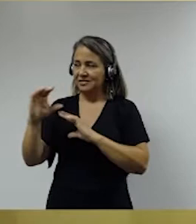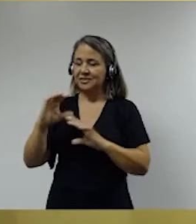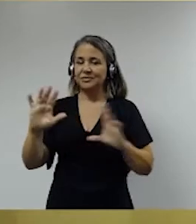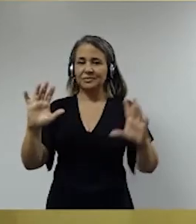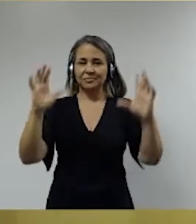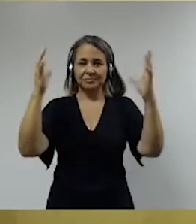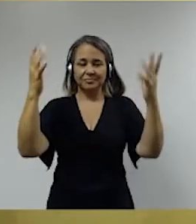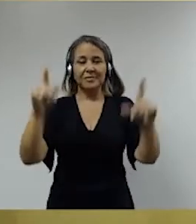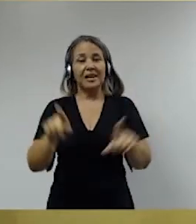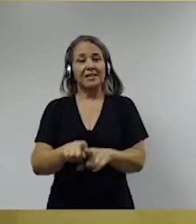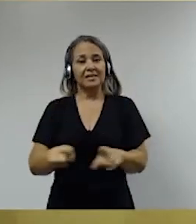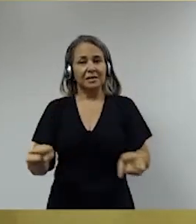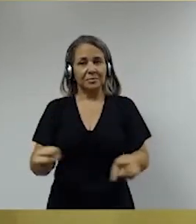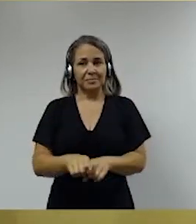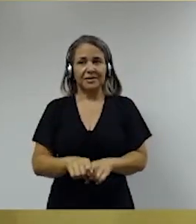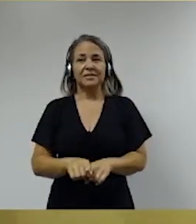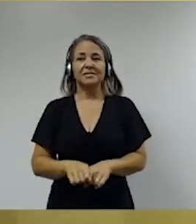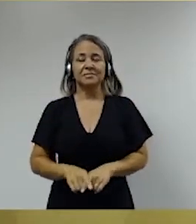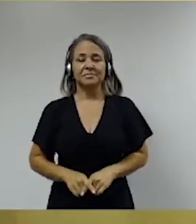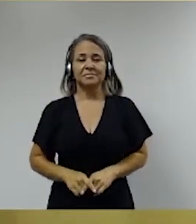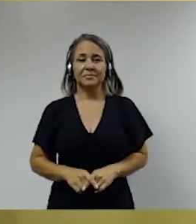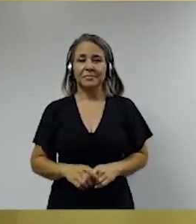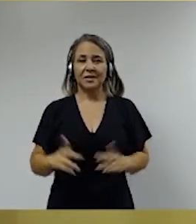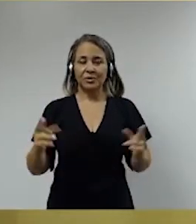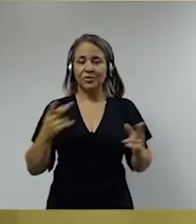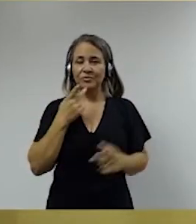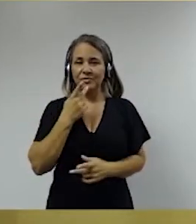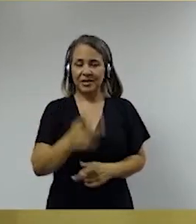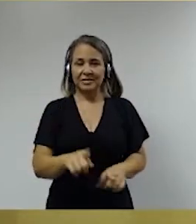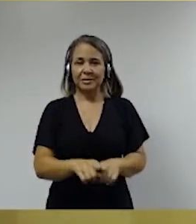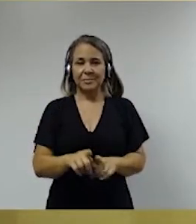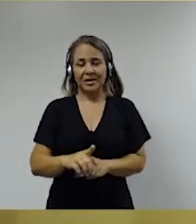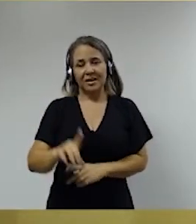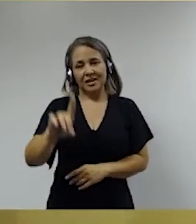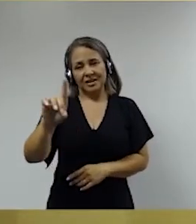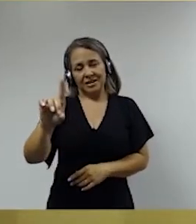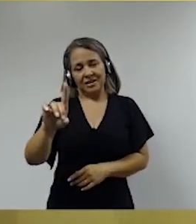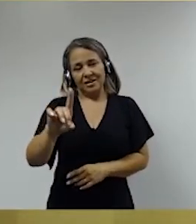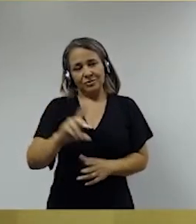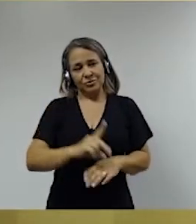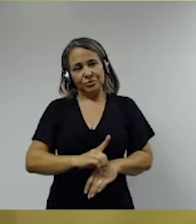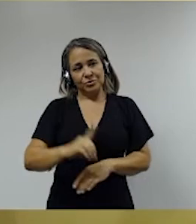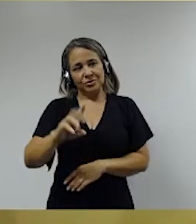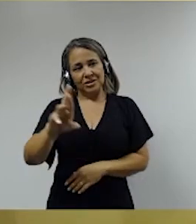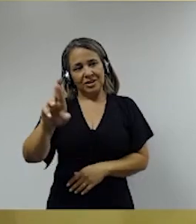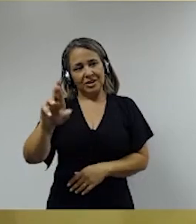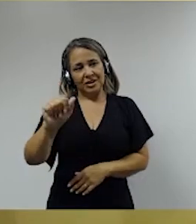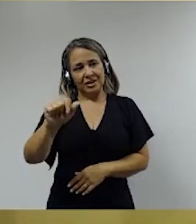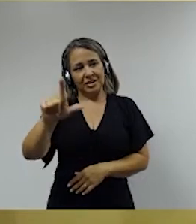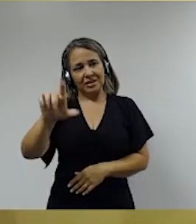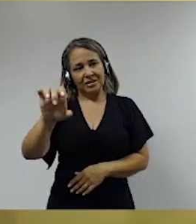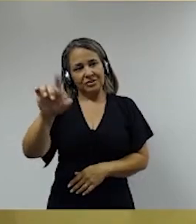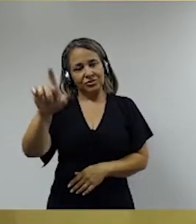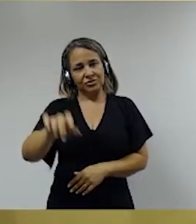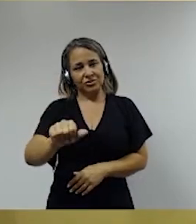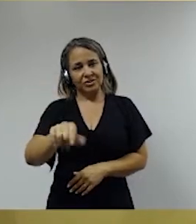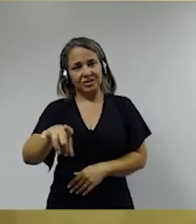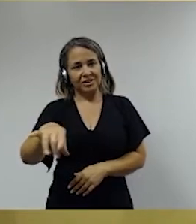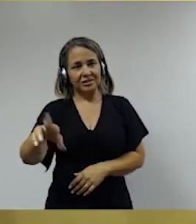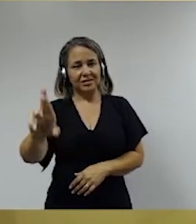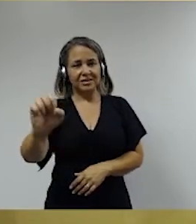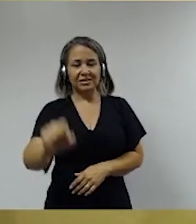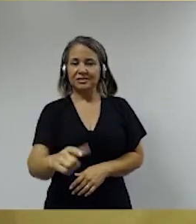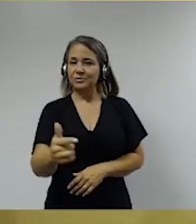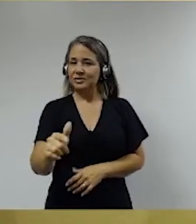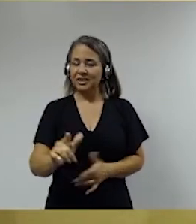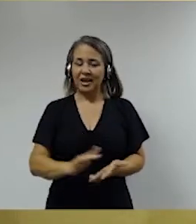federal, e também, como bem sabem os doutores Alexandres, o time, nenhuma liderança